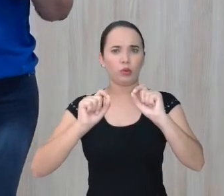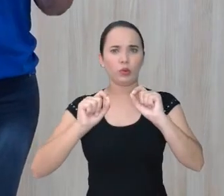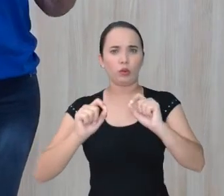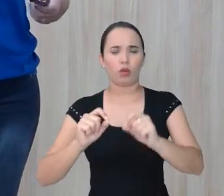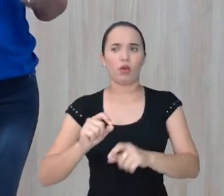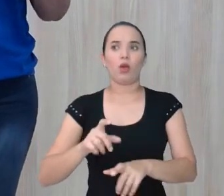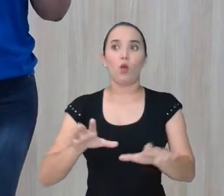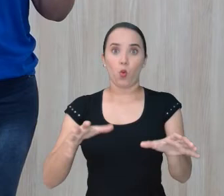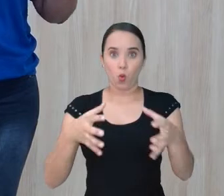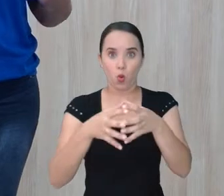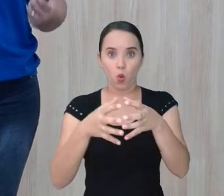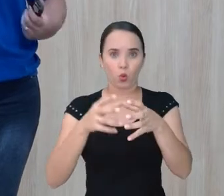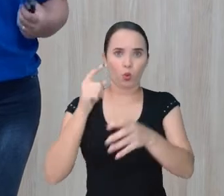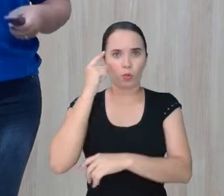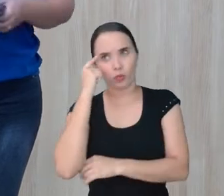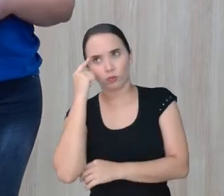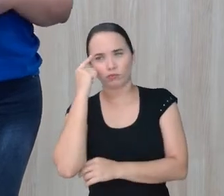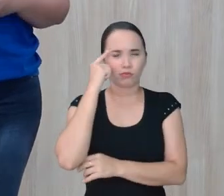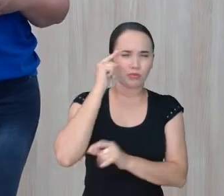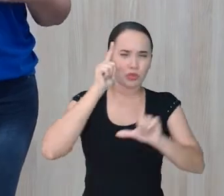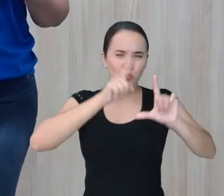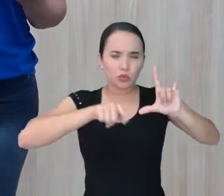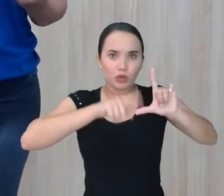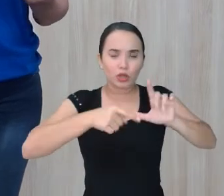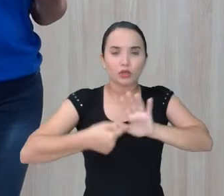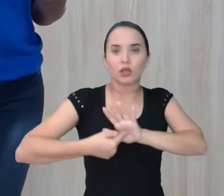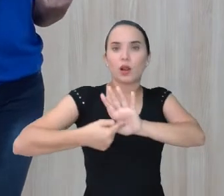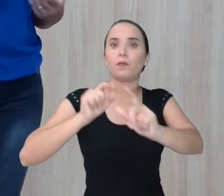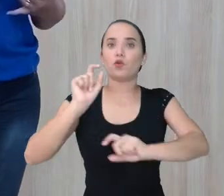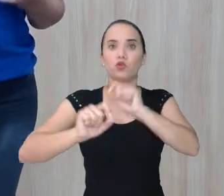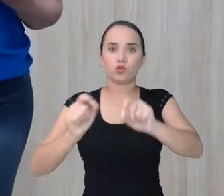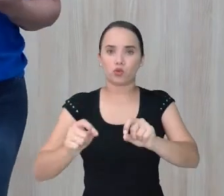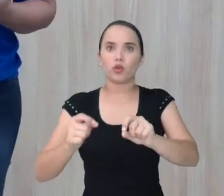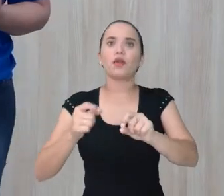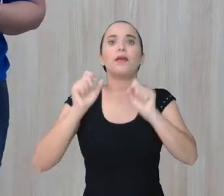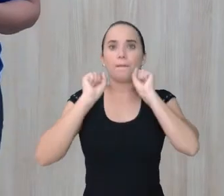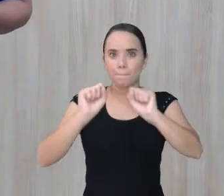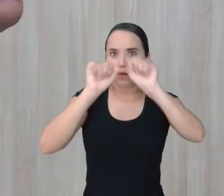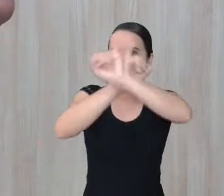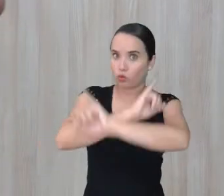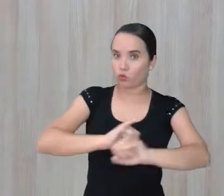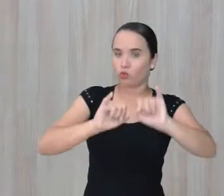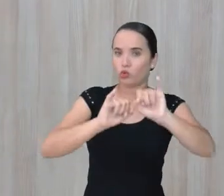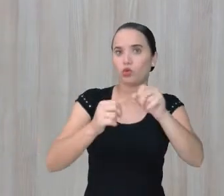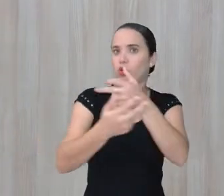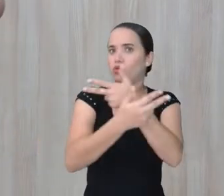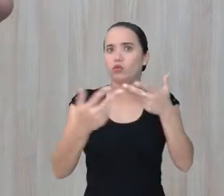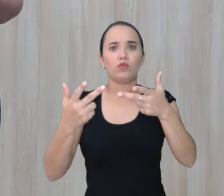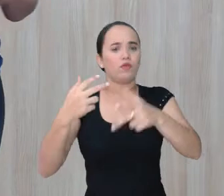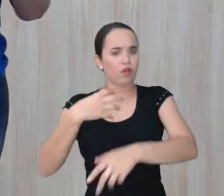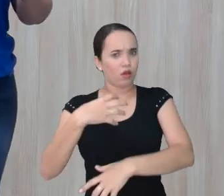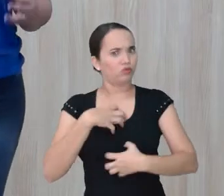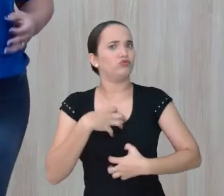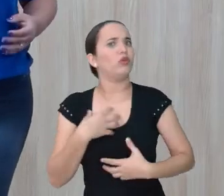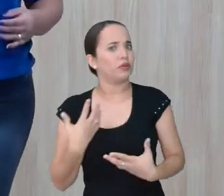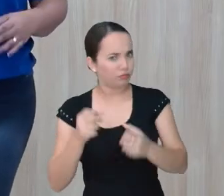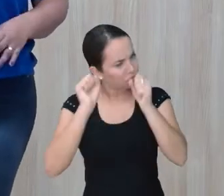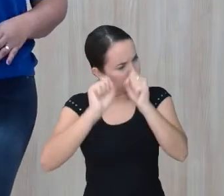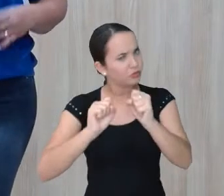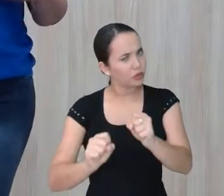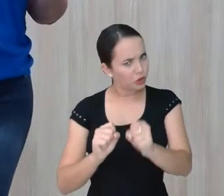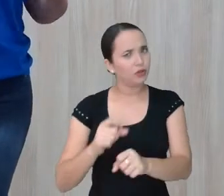A banda pensou nessa letra mostrando que a notícia ela pode chegar de várias formas. E realmente a